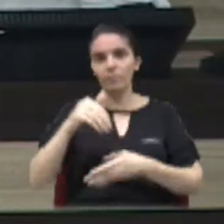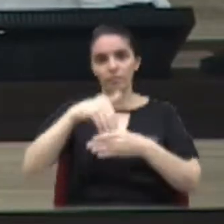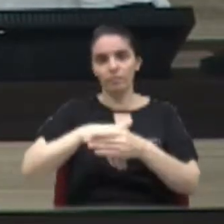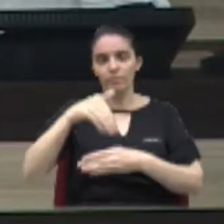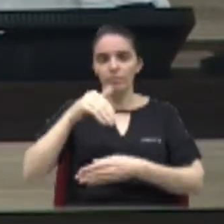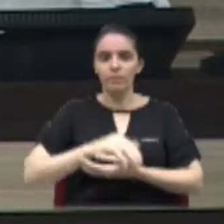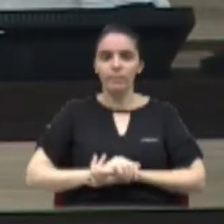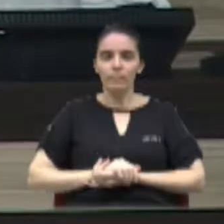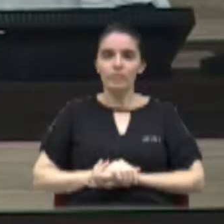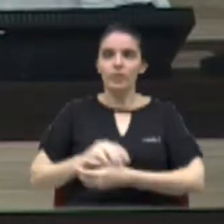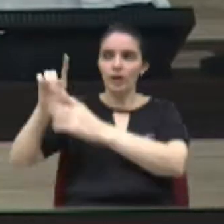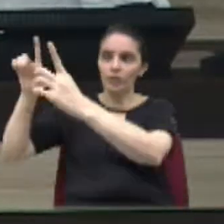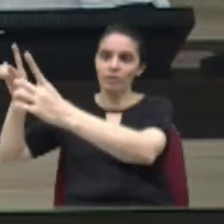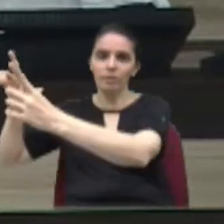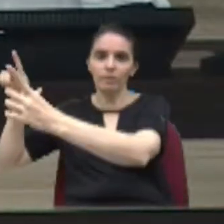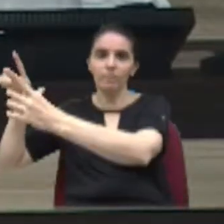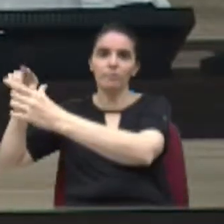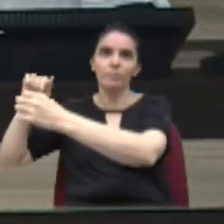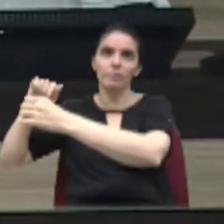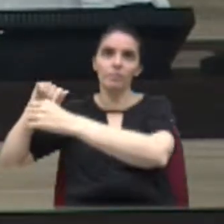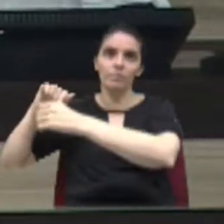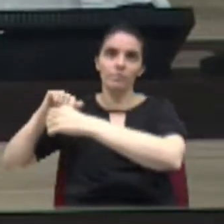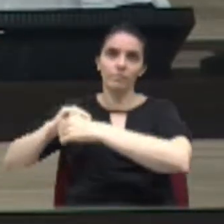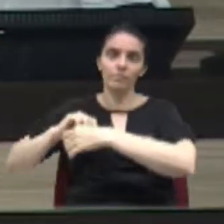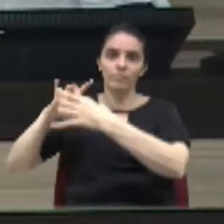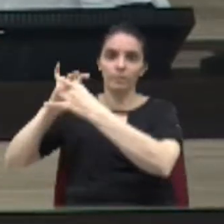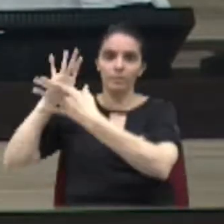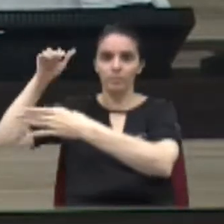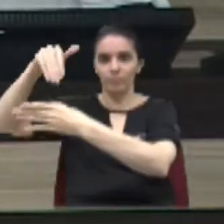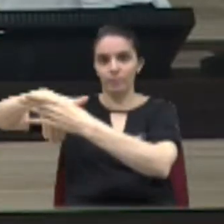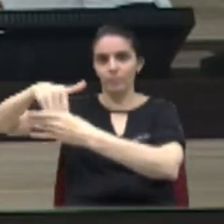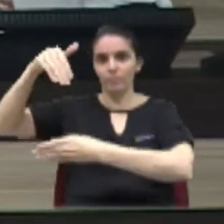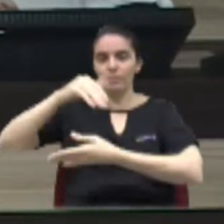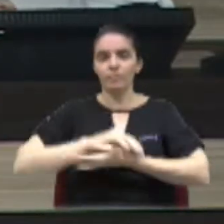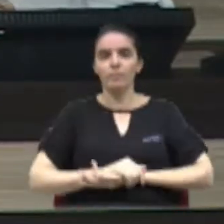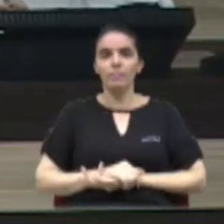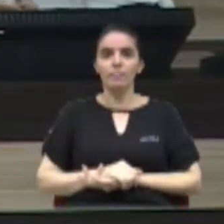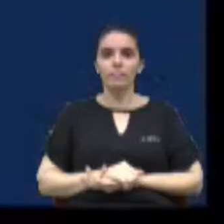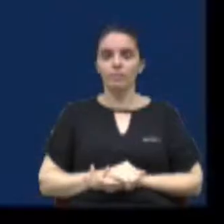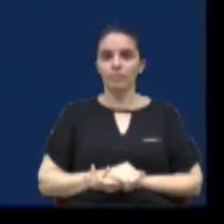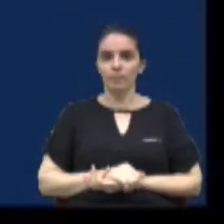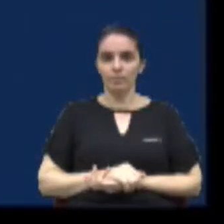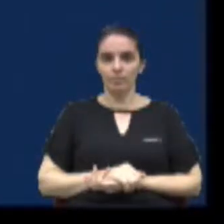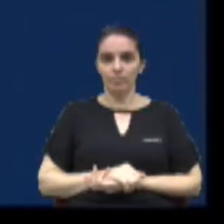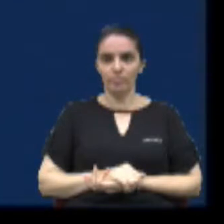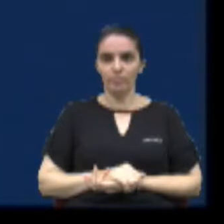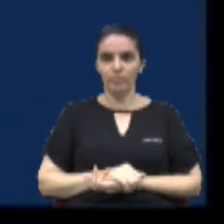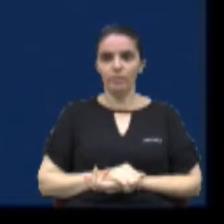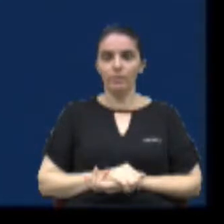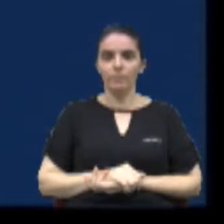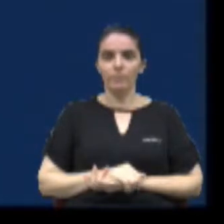votação e o painel de votação, ele está aberto, senhores vereadores.